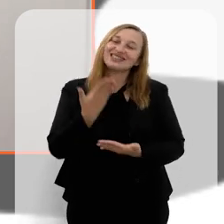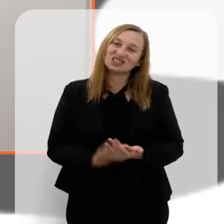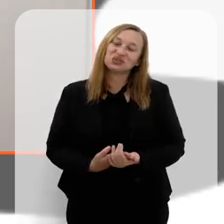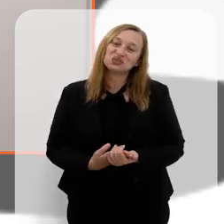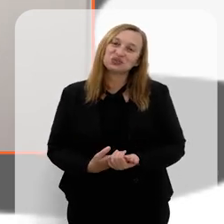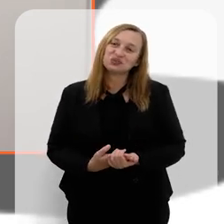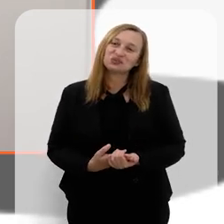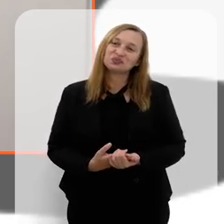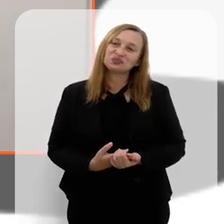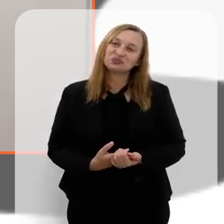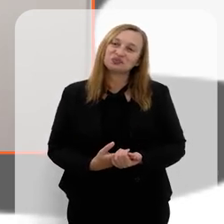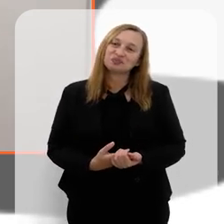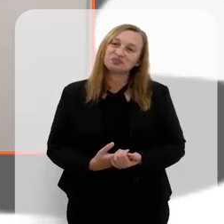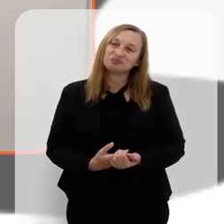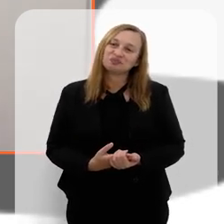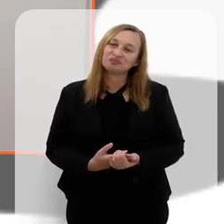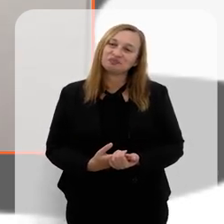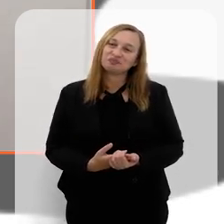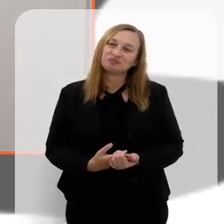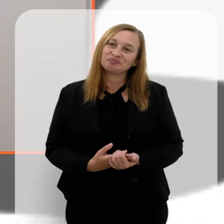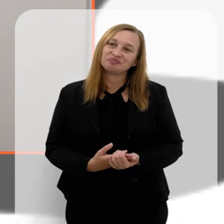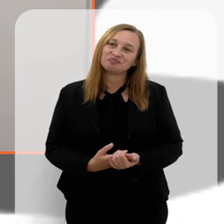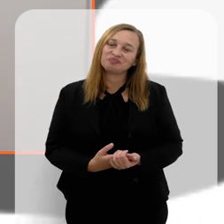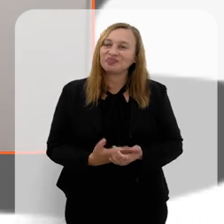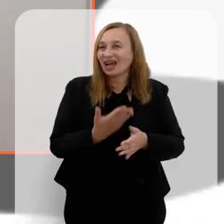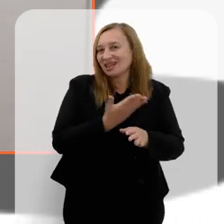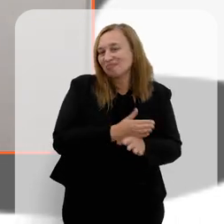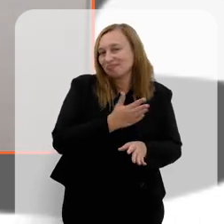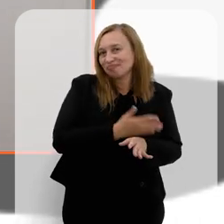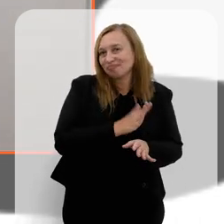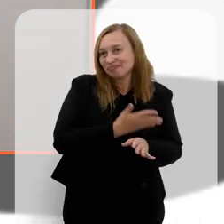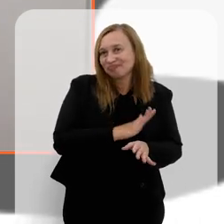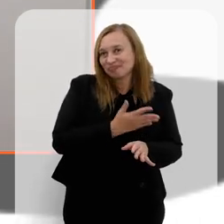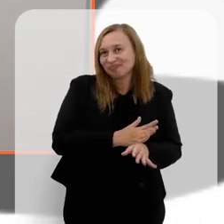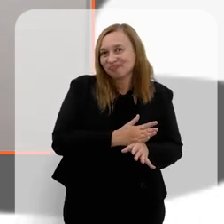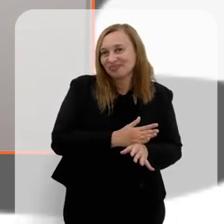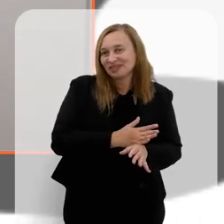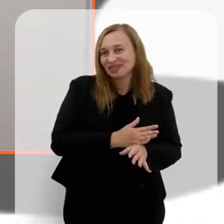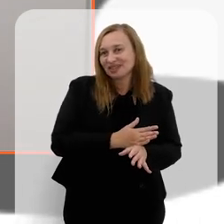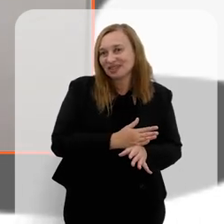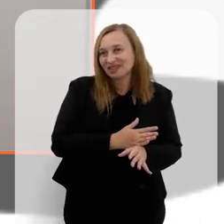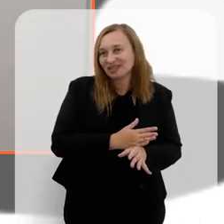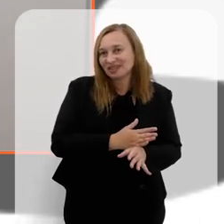Eu acredito que isso, essa prática,